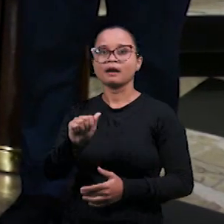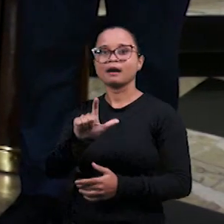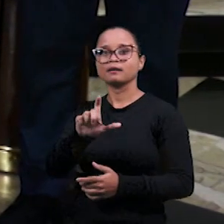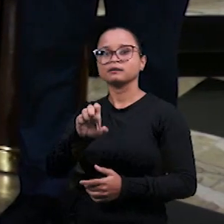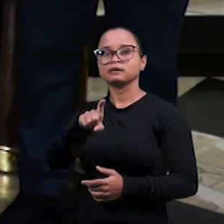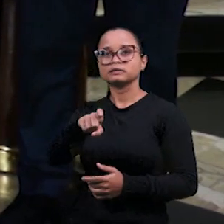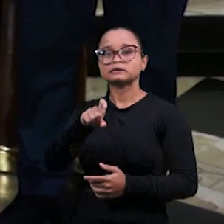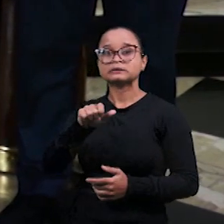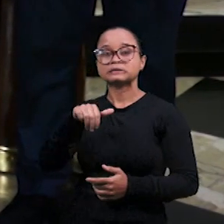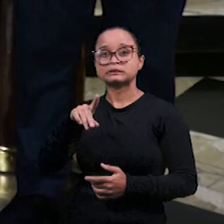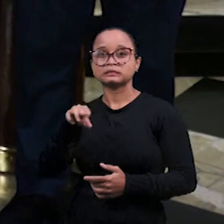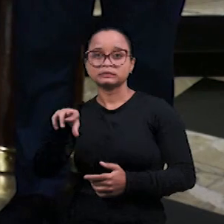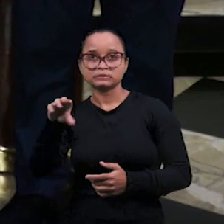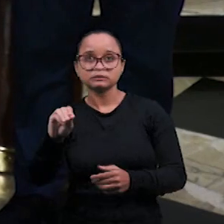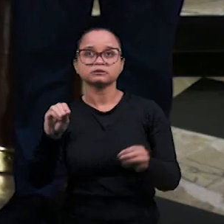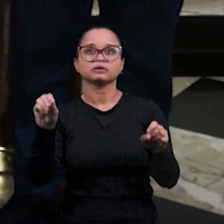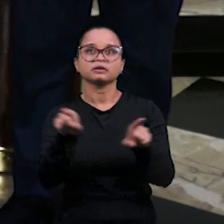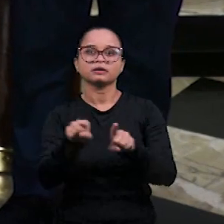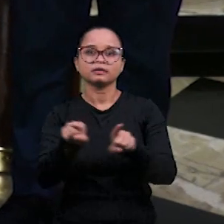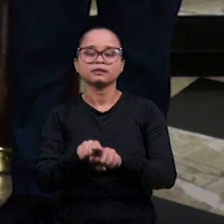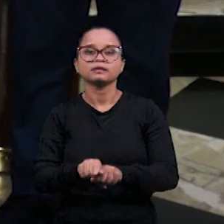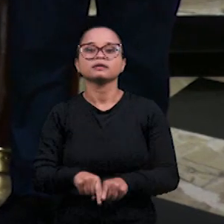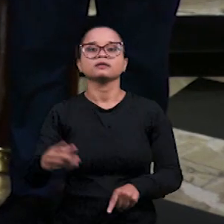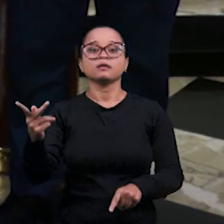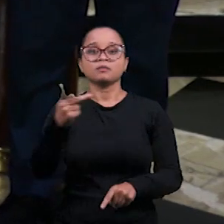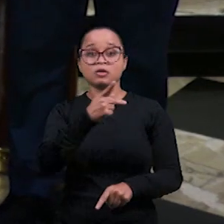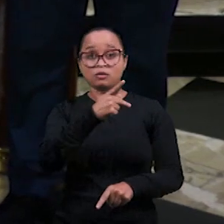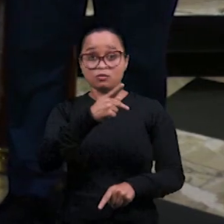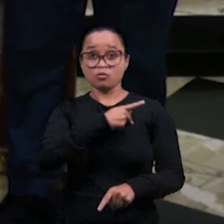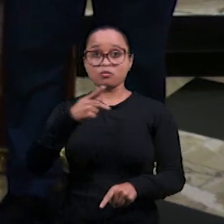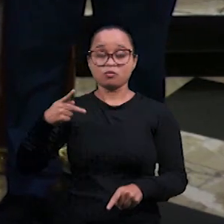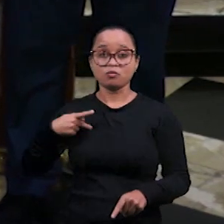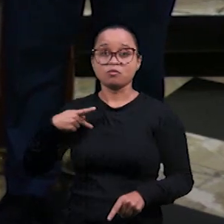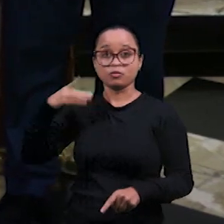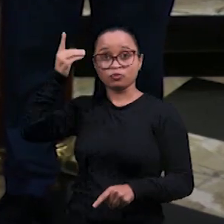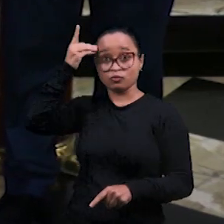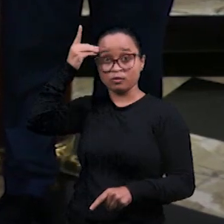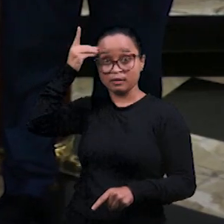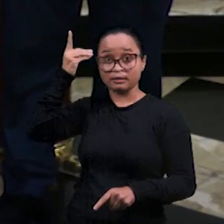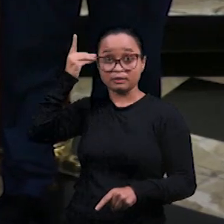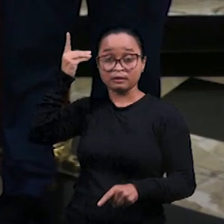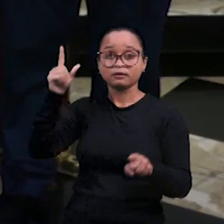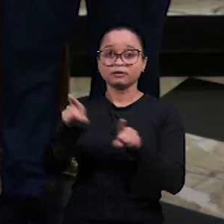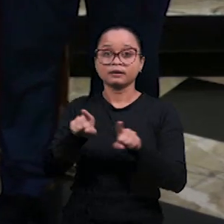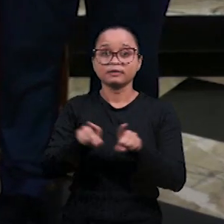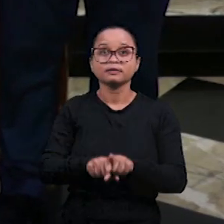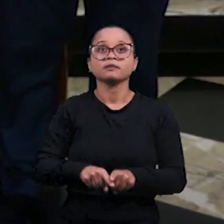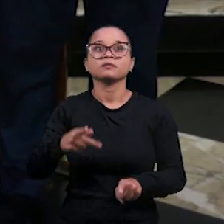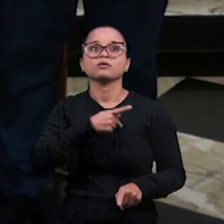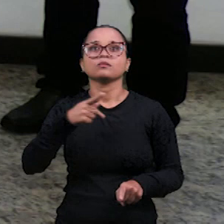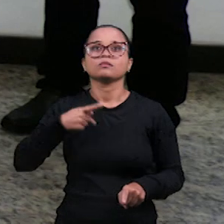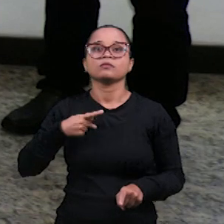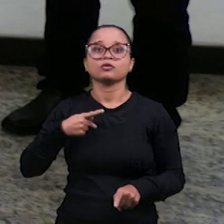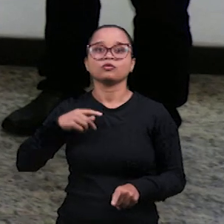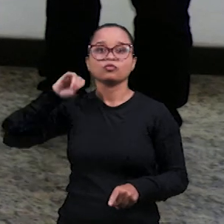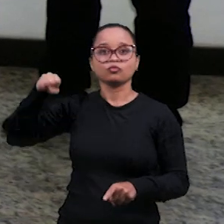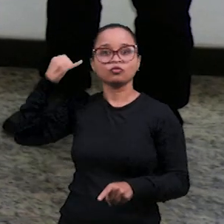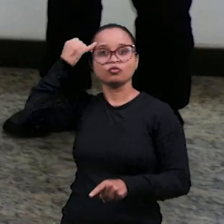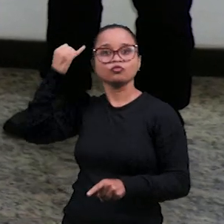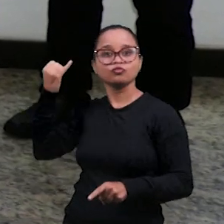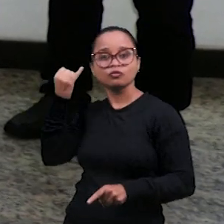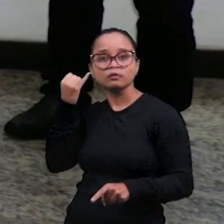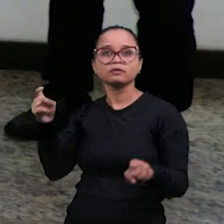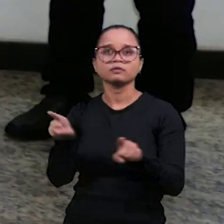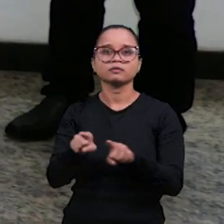o pastor Daniel Moreira, o pastor Josias Júnior, jornalista e diretor de comunicação da igreja, e ainda pela